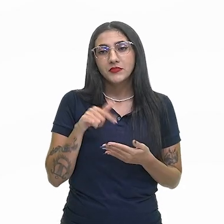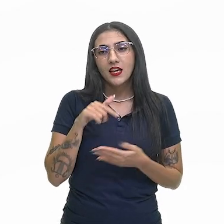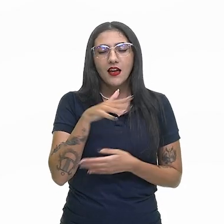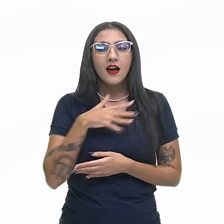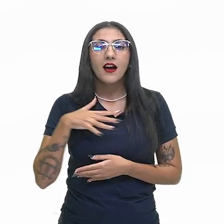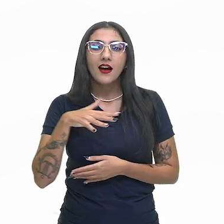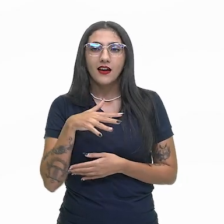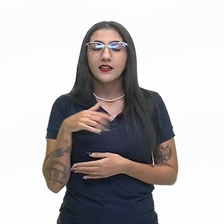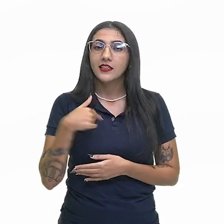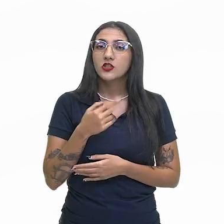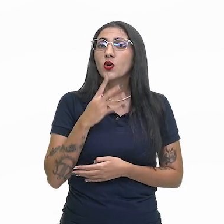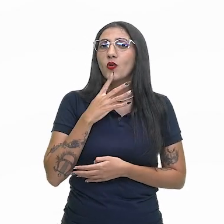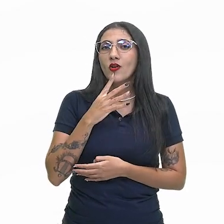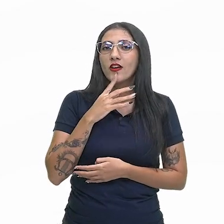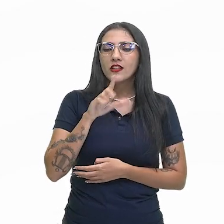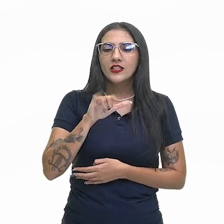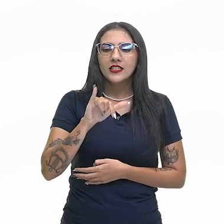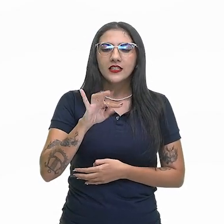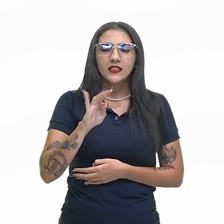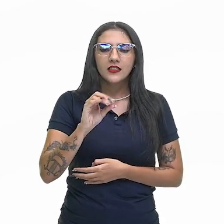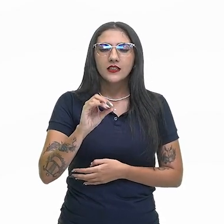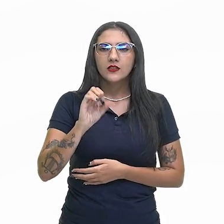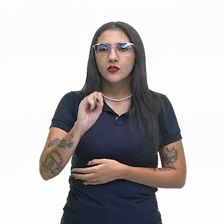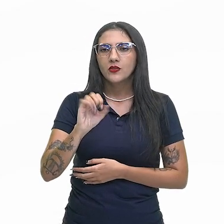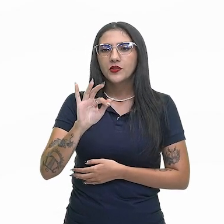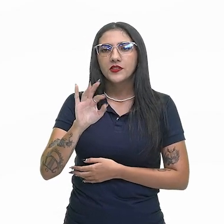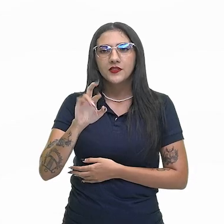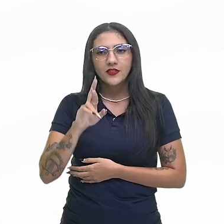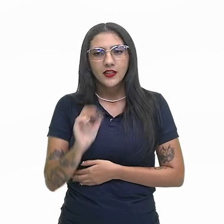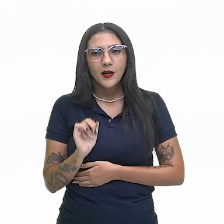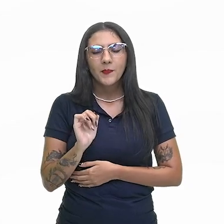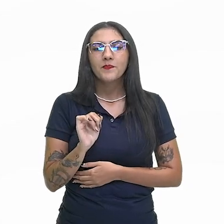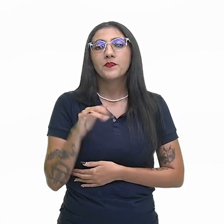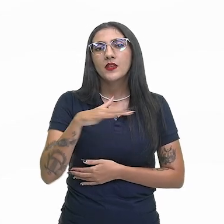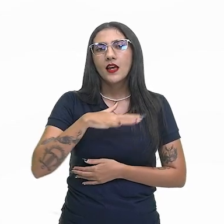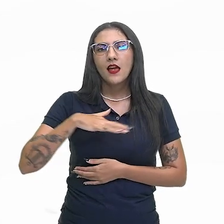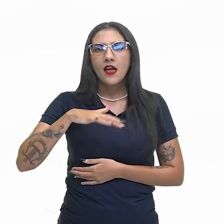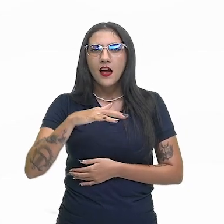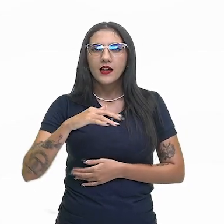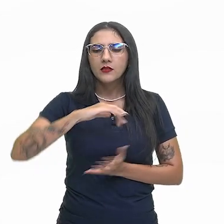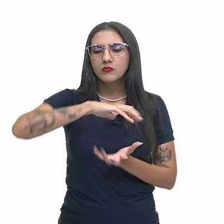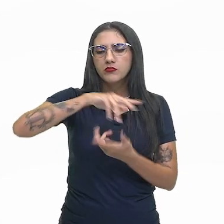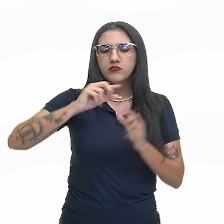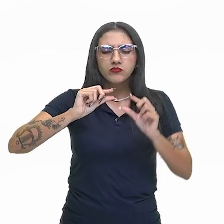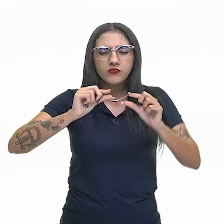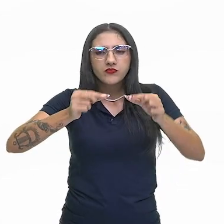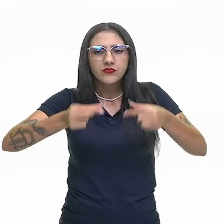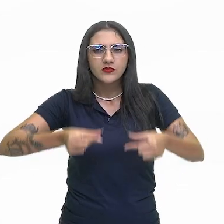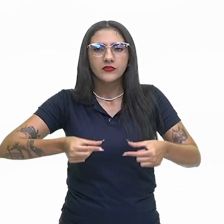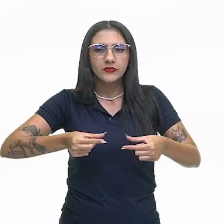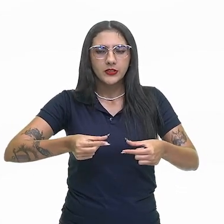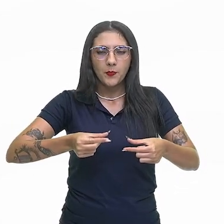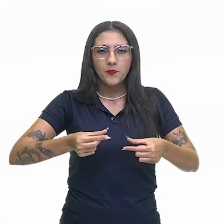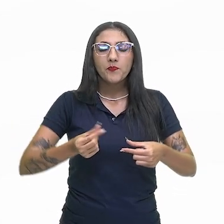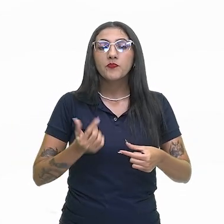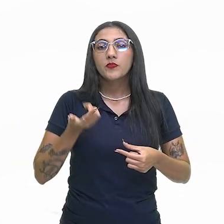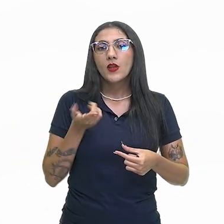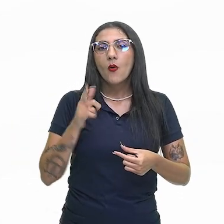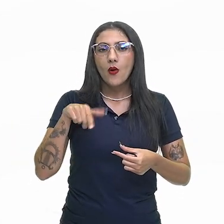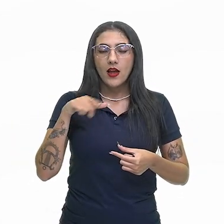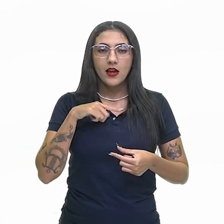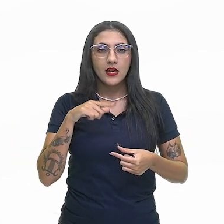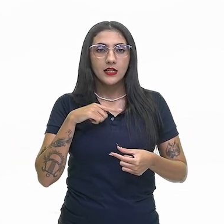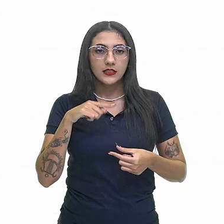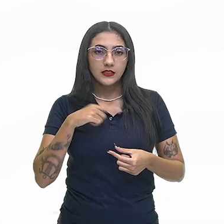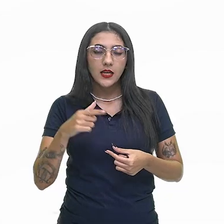de litosfera. É a parte superficial do nosso planeta, é onde nós estamos. Ela vai ser dividida